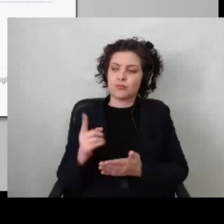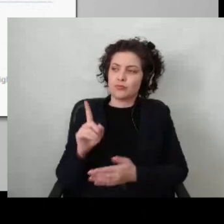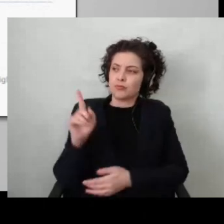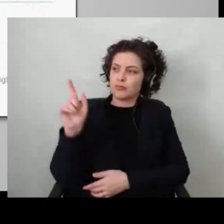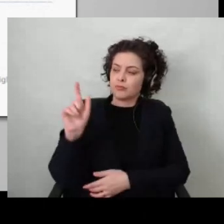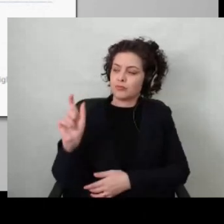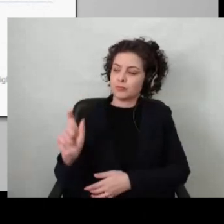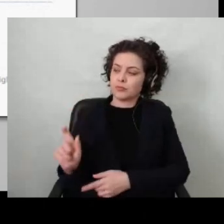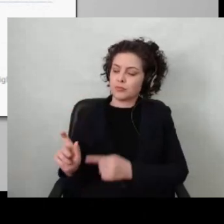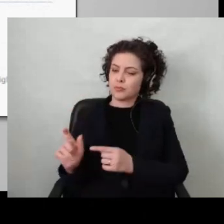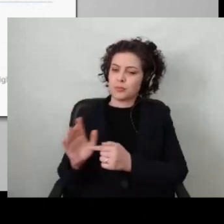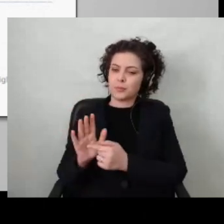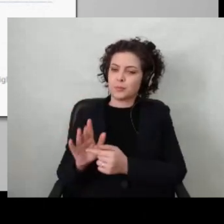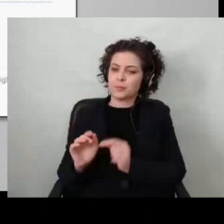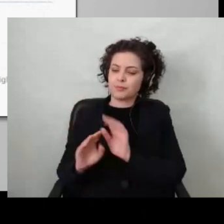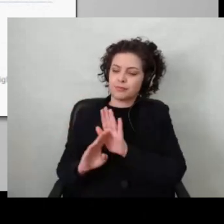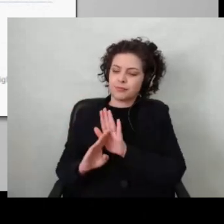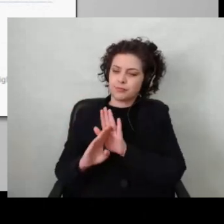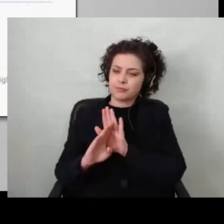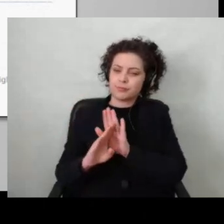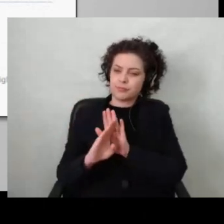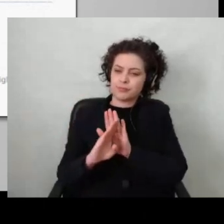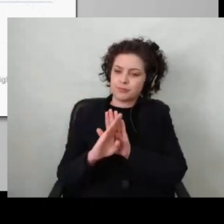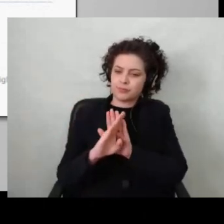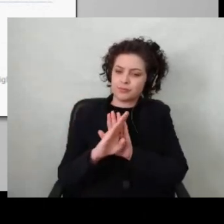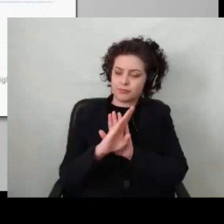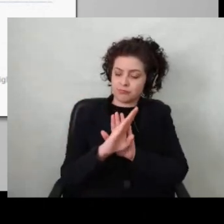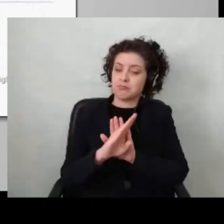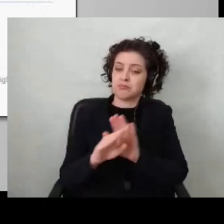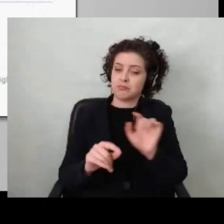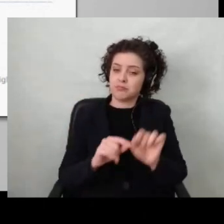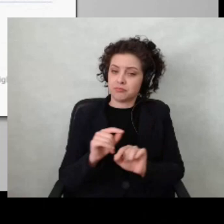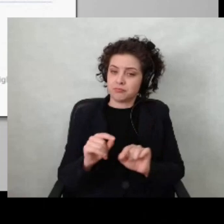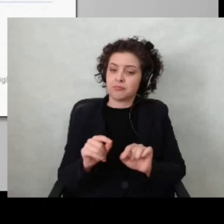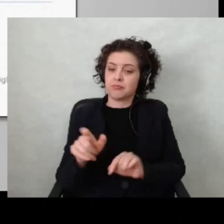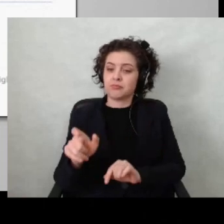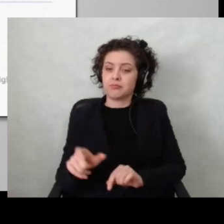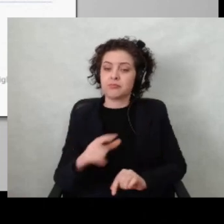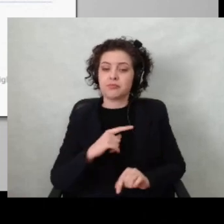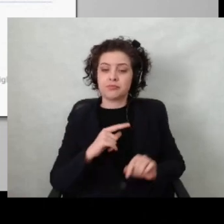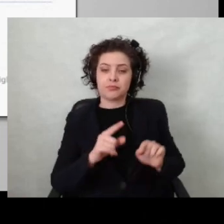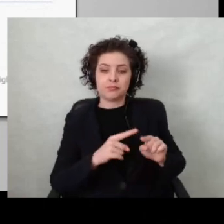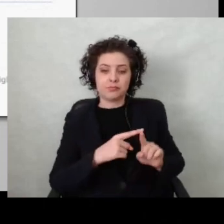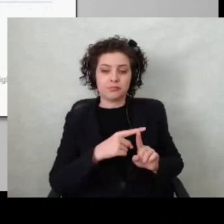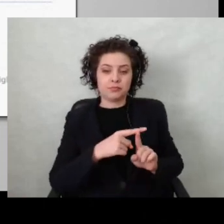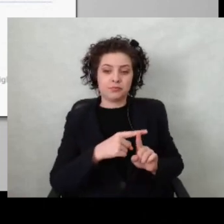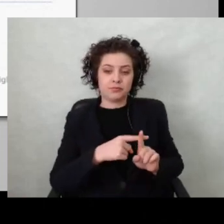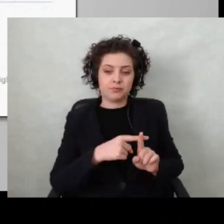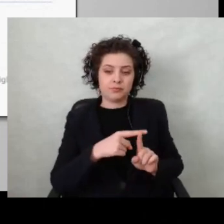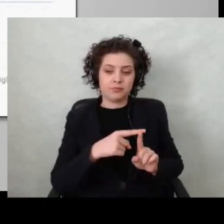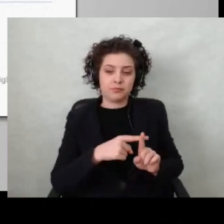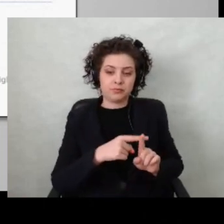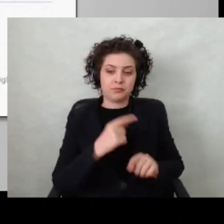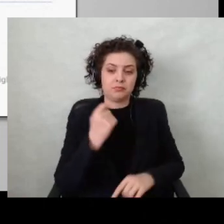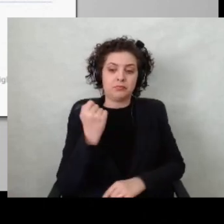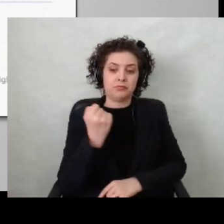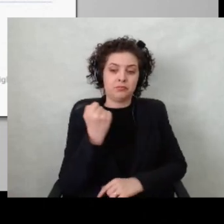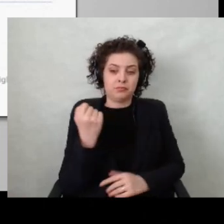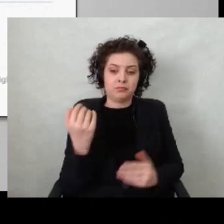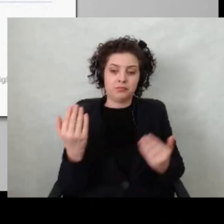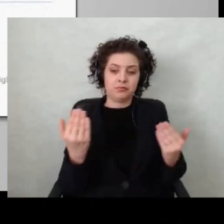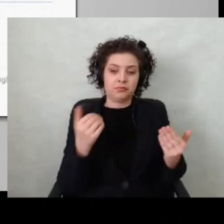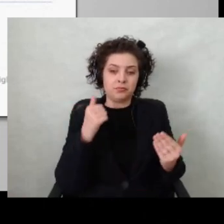uma tendência, né, homens, né, terem um grau mais sério da doença em relação a mulheres. E dados